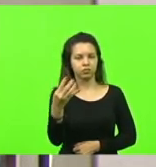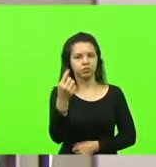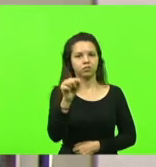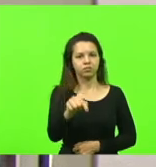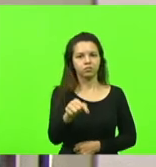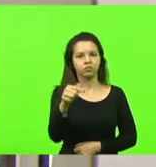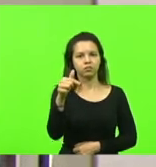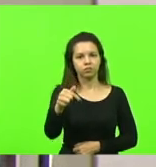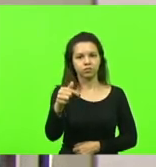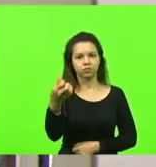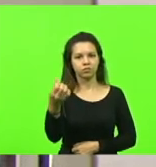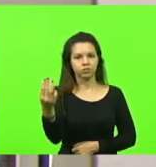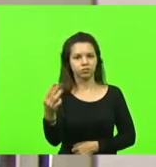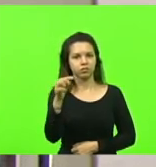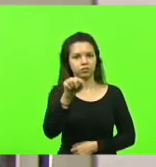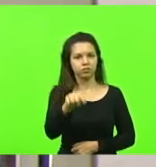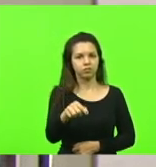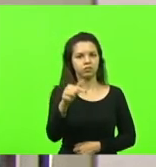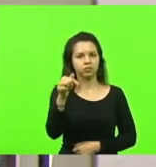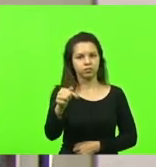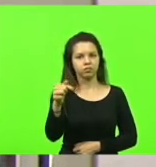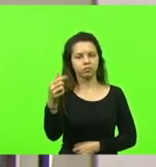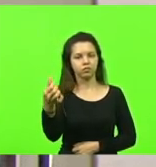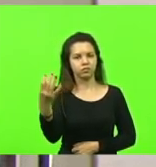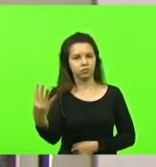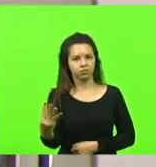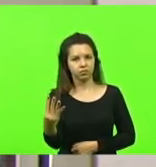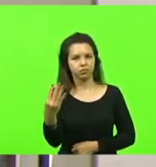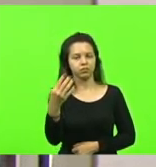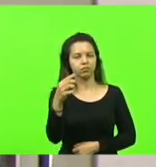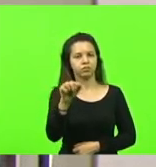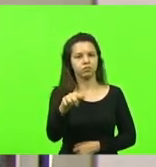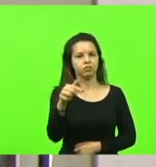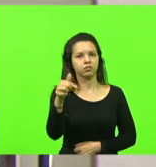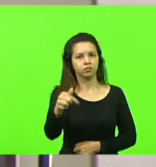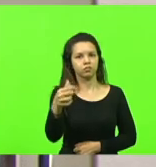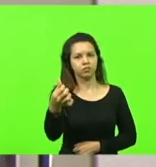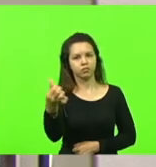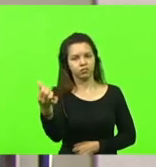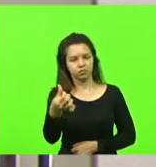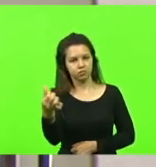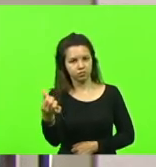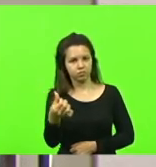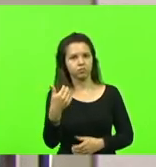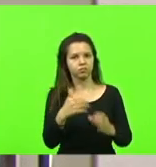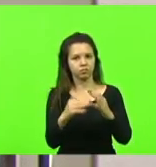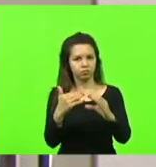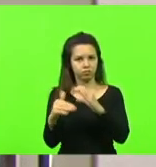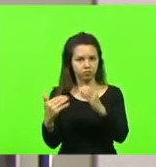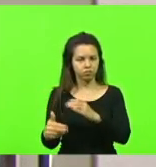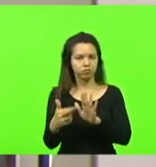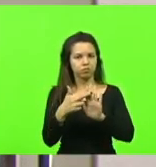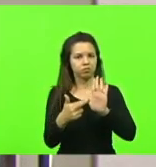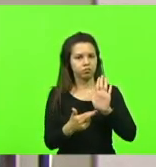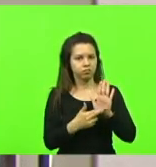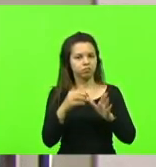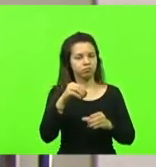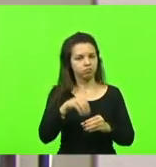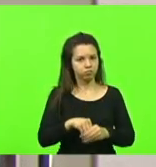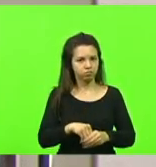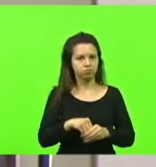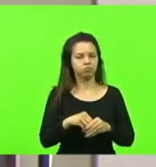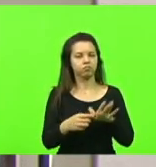.764, 1.766. Esta presidência comunica que encaminhará os destinatários, conforme determina o regimento interno, as seguintes